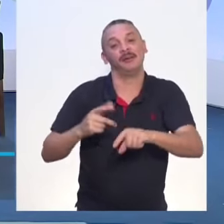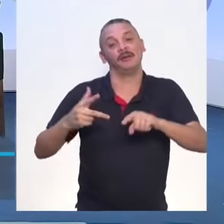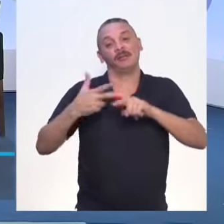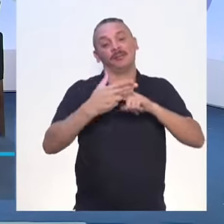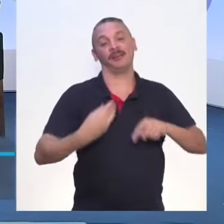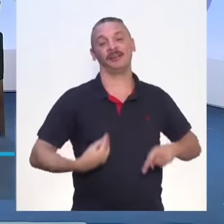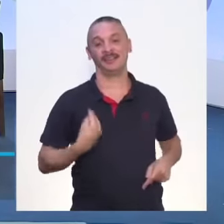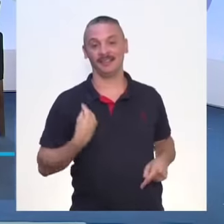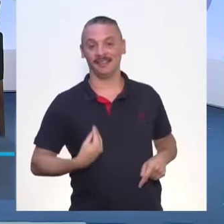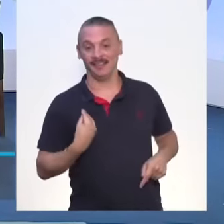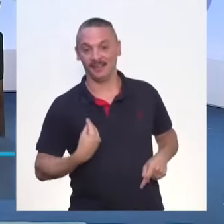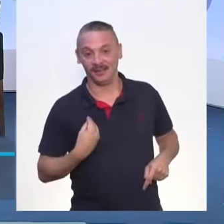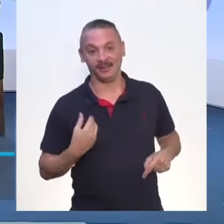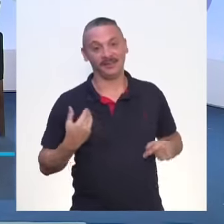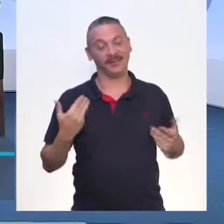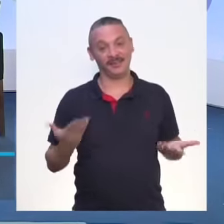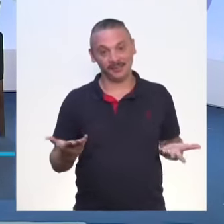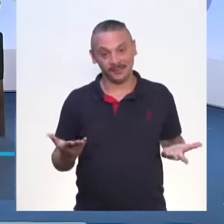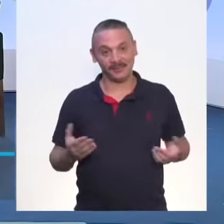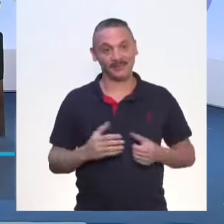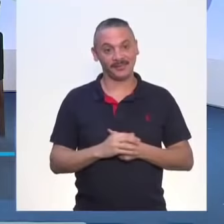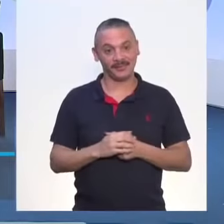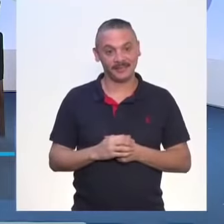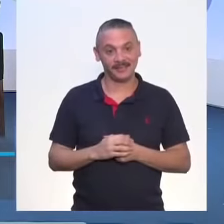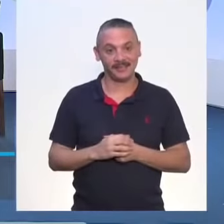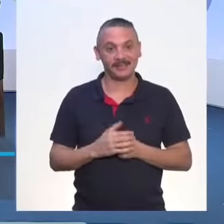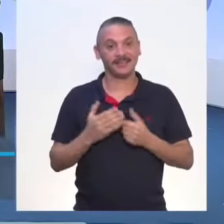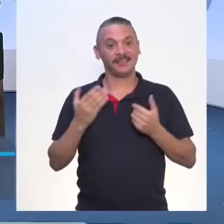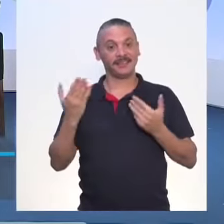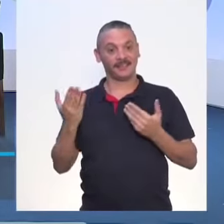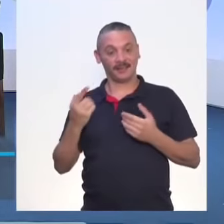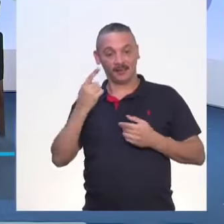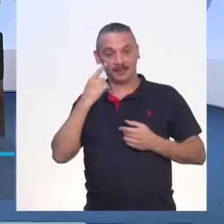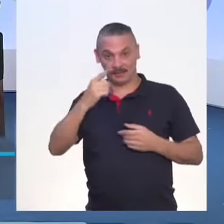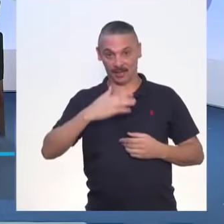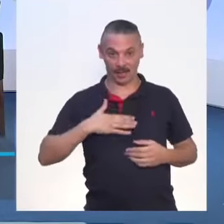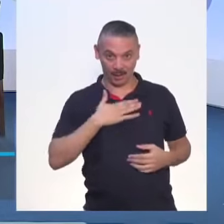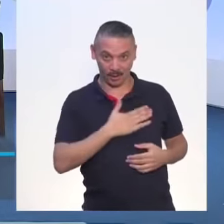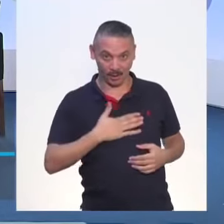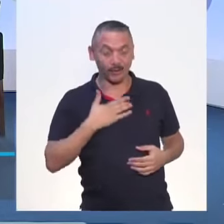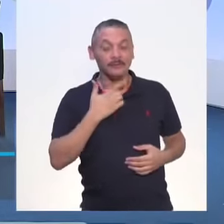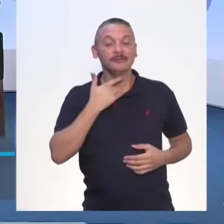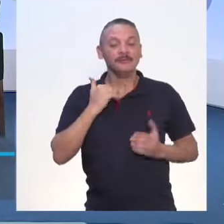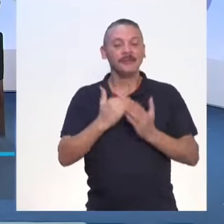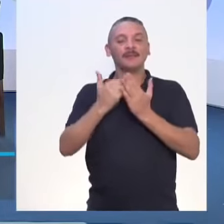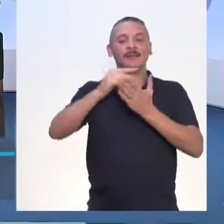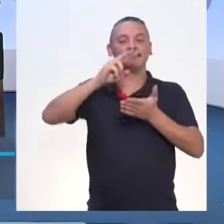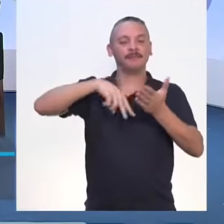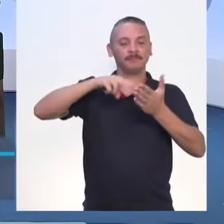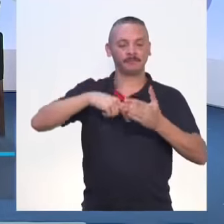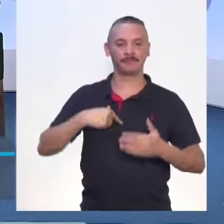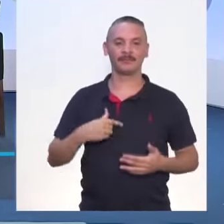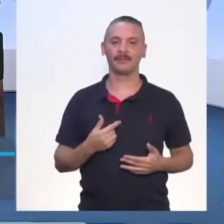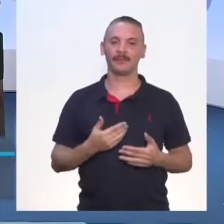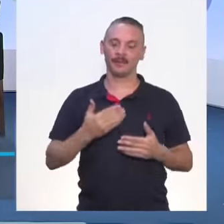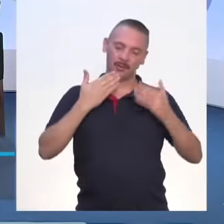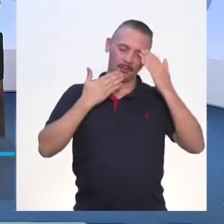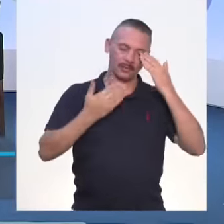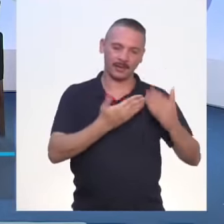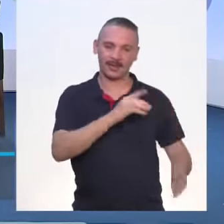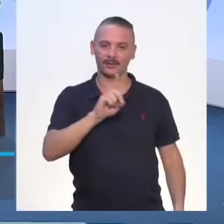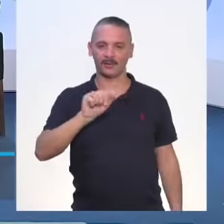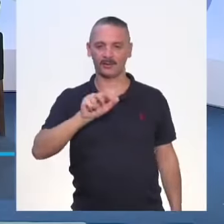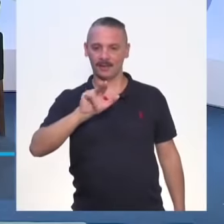ao vivo. Me perdoe, então. Imagina. Então, gostinho de quero mais. Sim, sim. Muito, muito